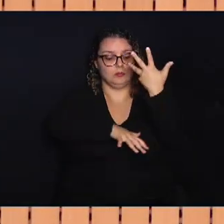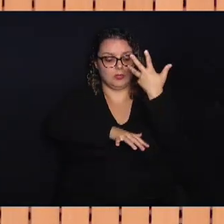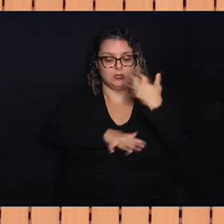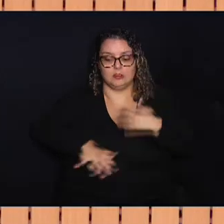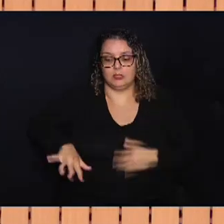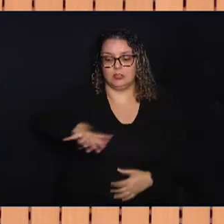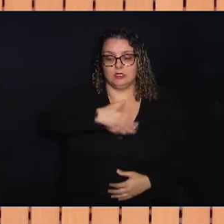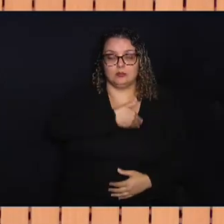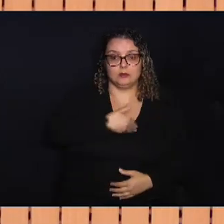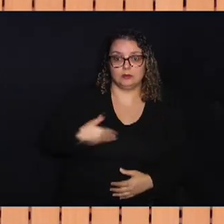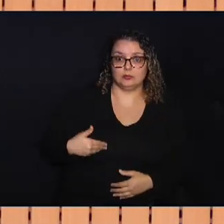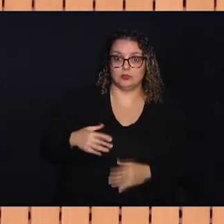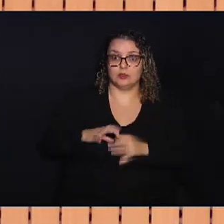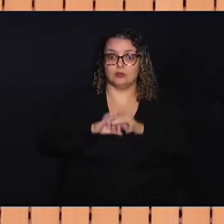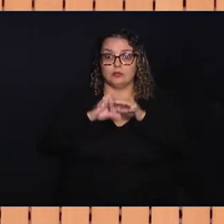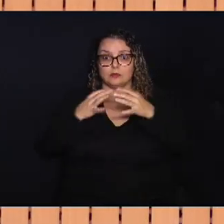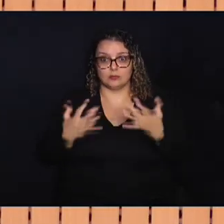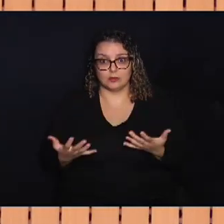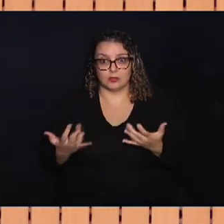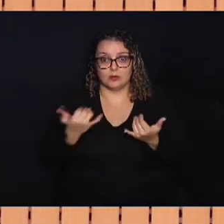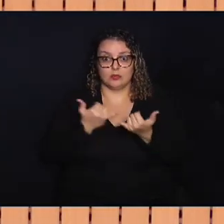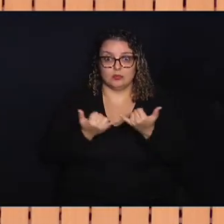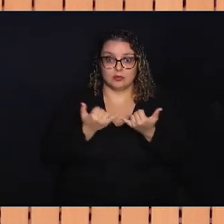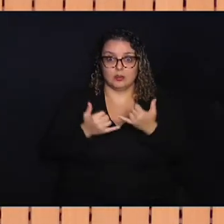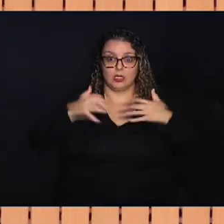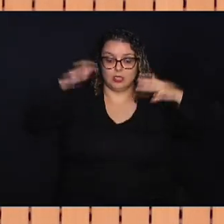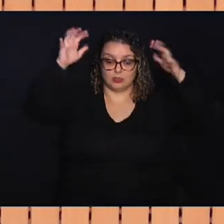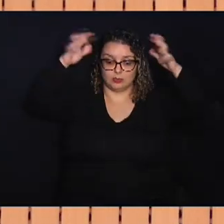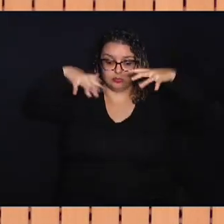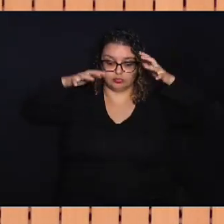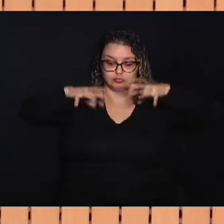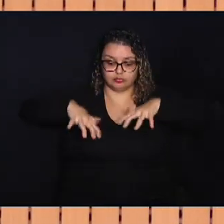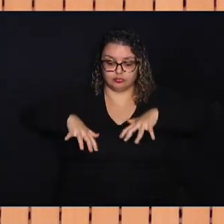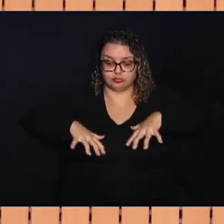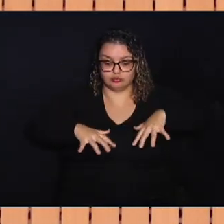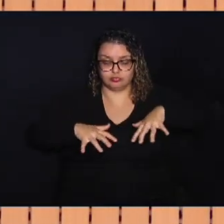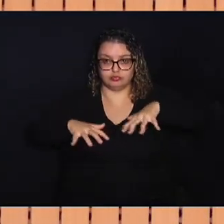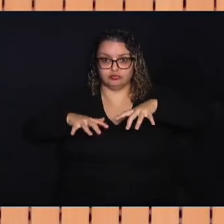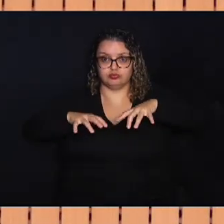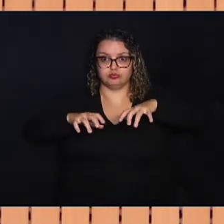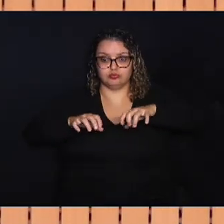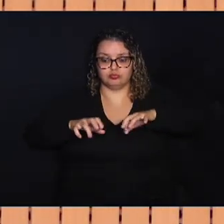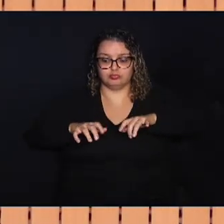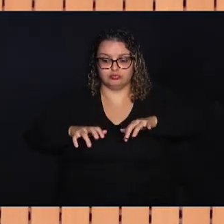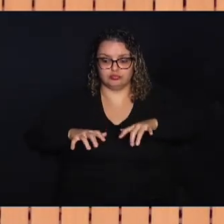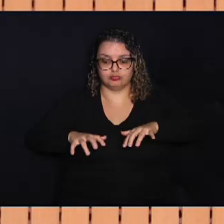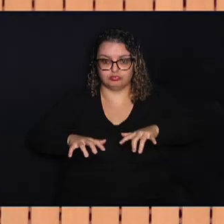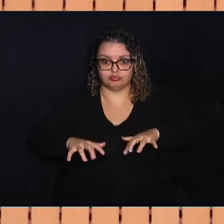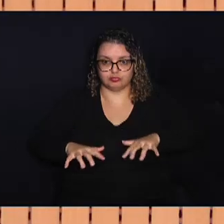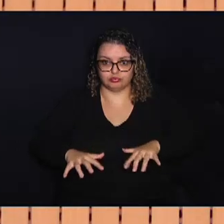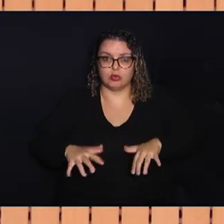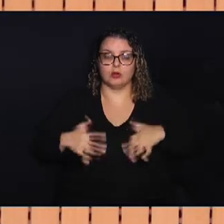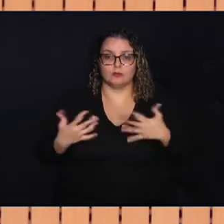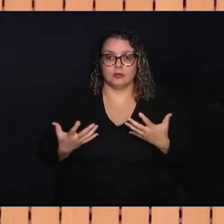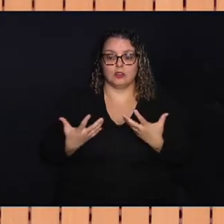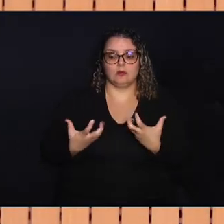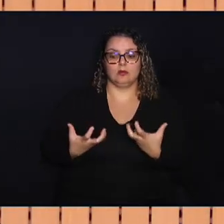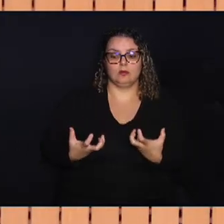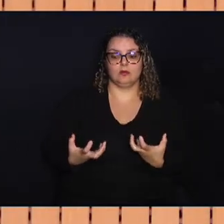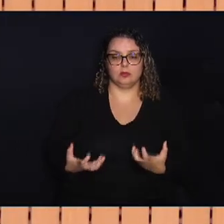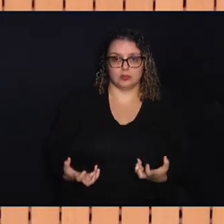que uma parte do volume desse aguaceiro, das chuvaradas, sejam